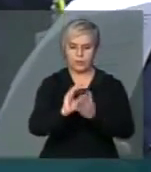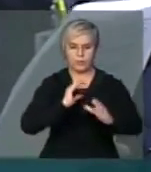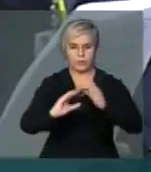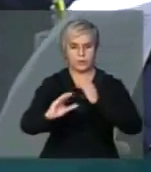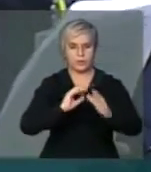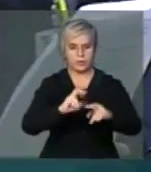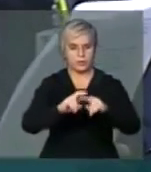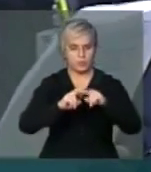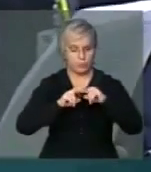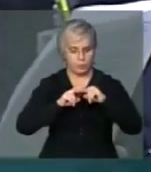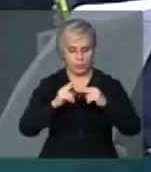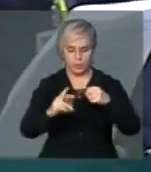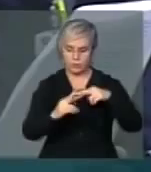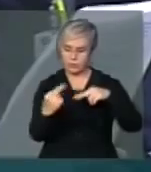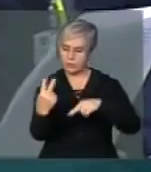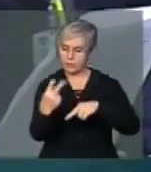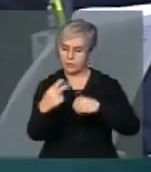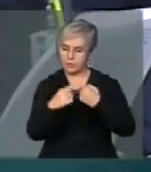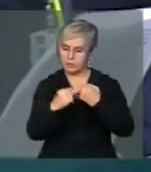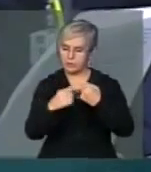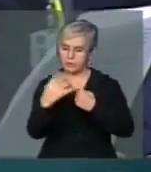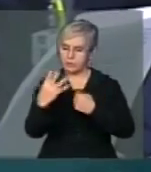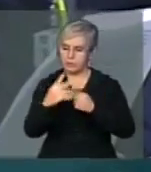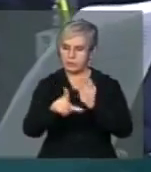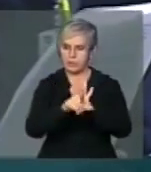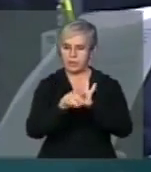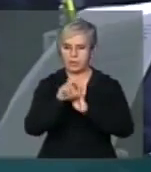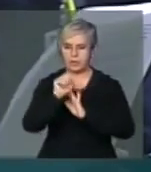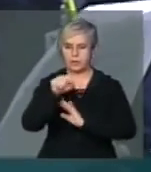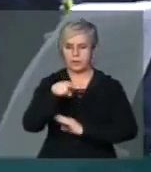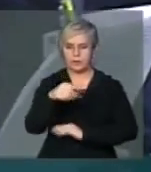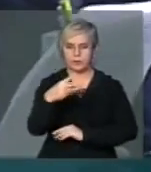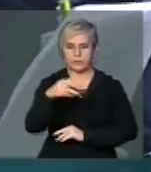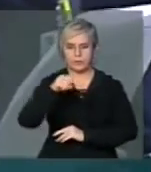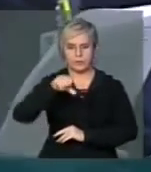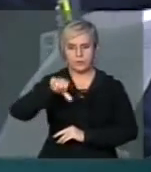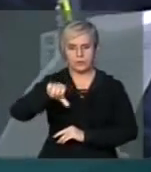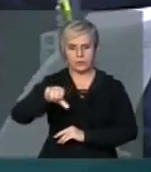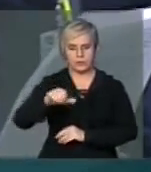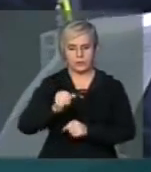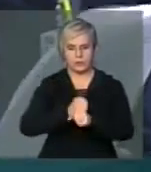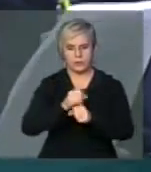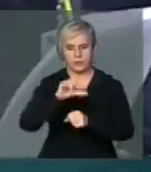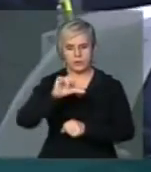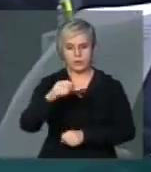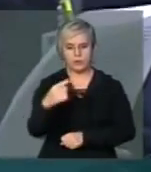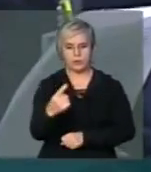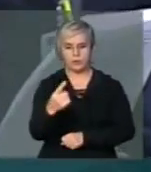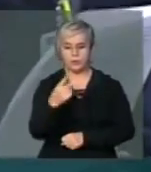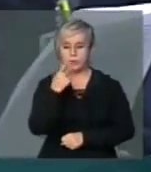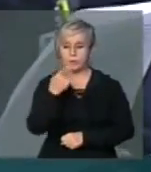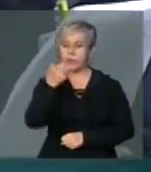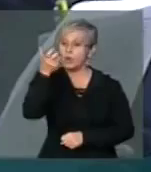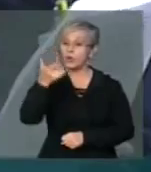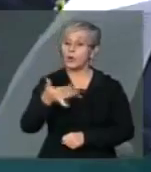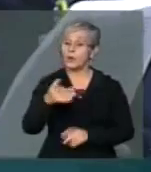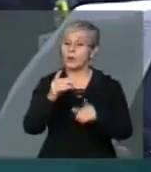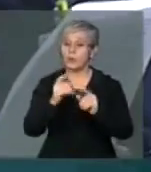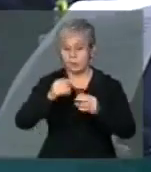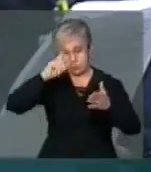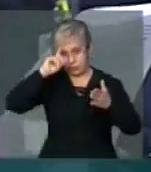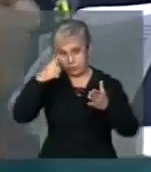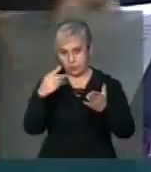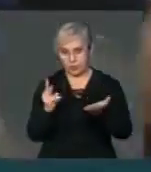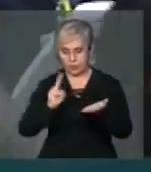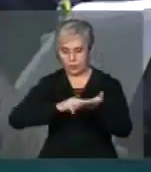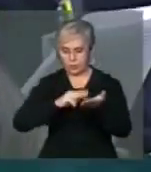que o parágrafo 2º do artigo 4º da Lei 8.389, de 91, determina que os membros